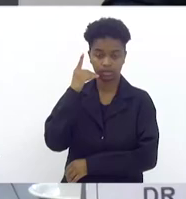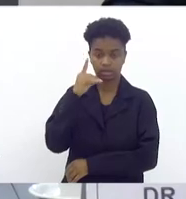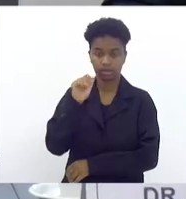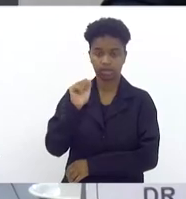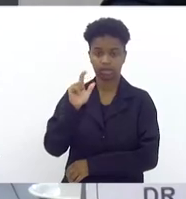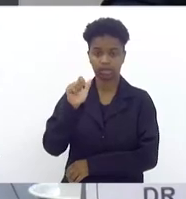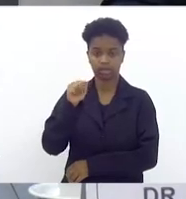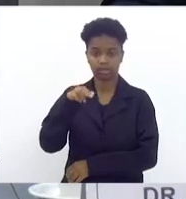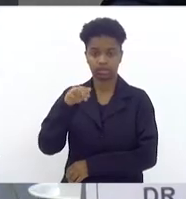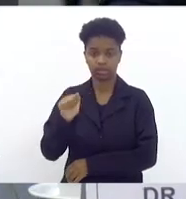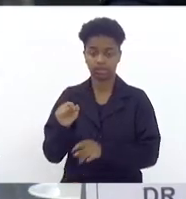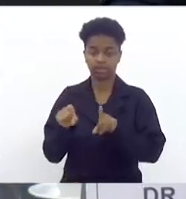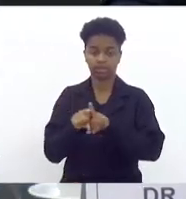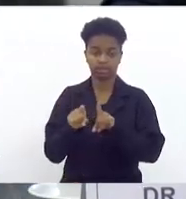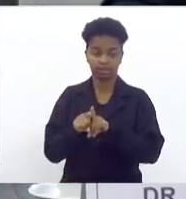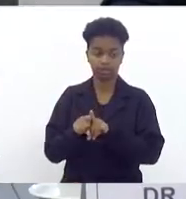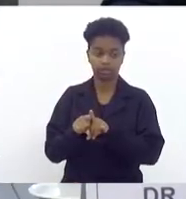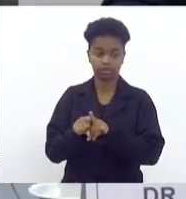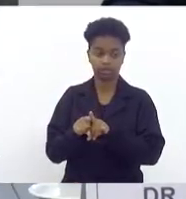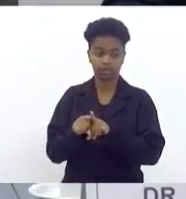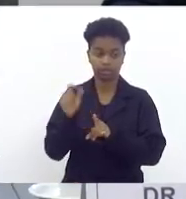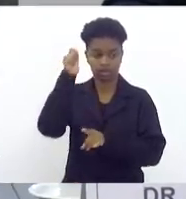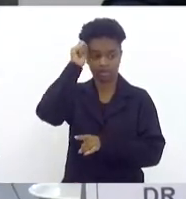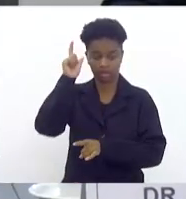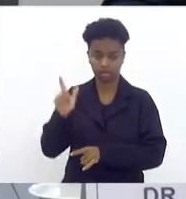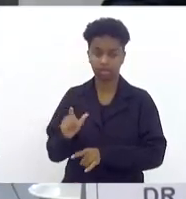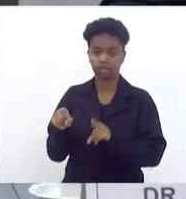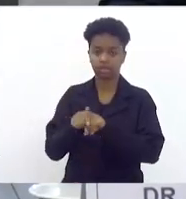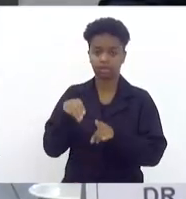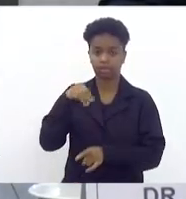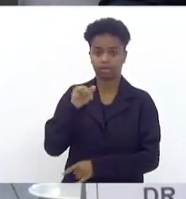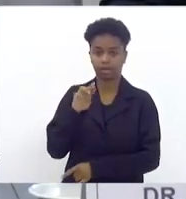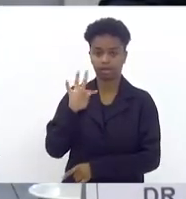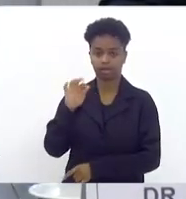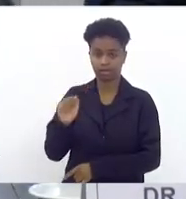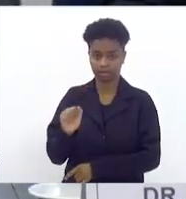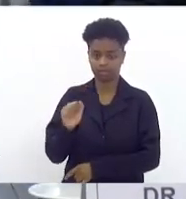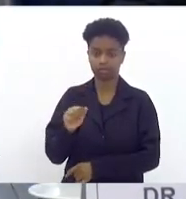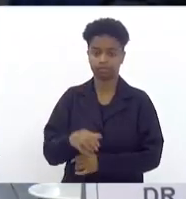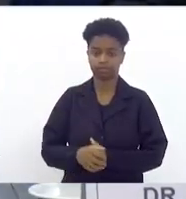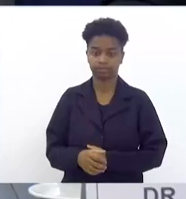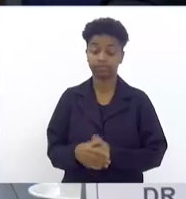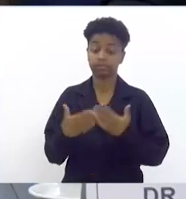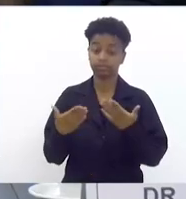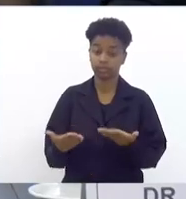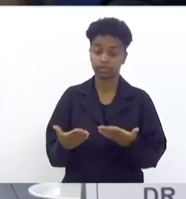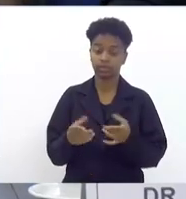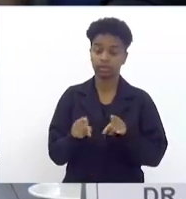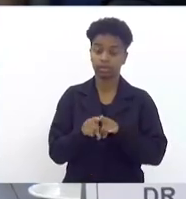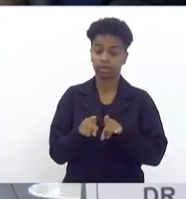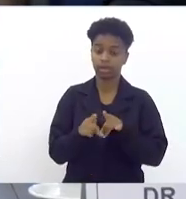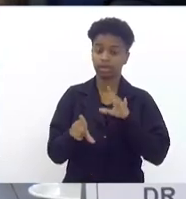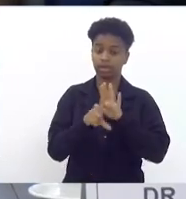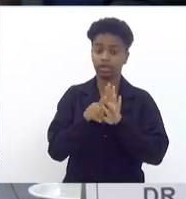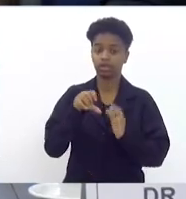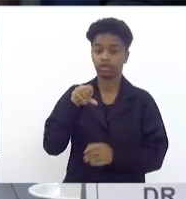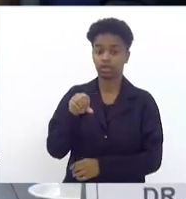Alana Passos e da deputada Marta Rocha. Lei 8.778 de 20. E também a lei